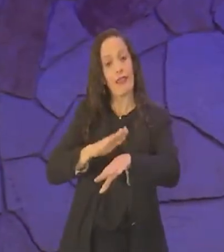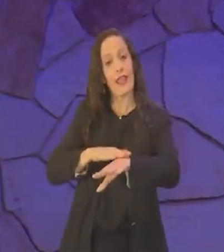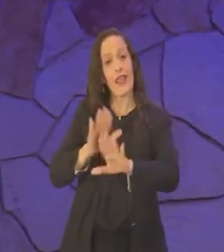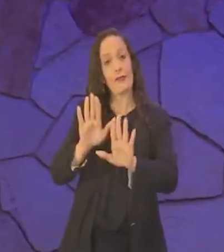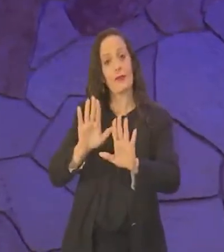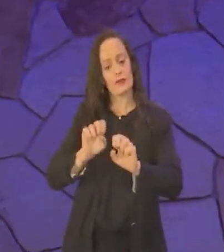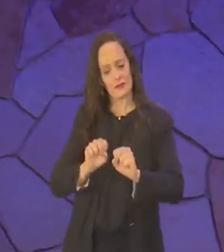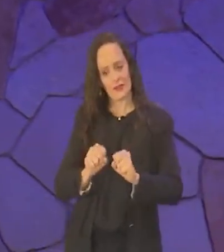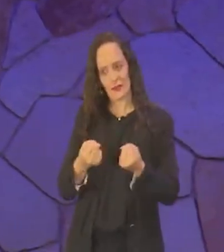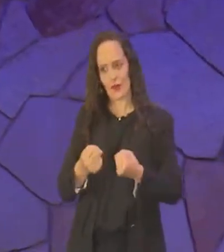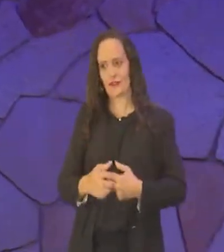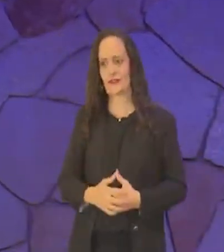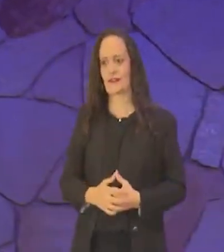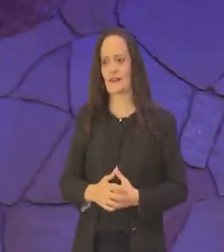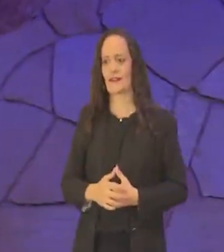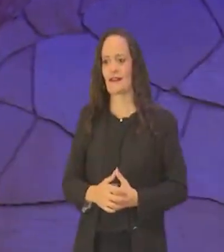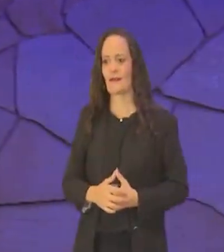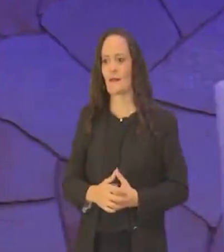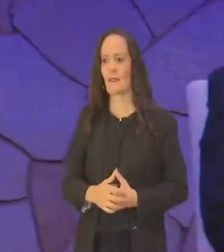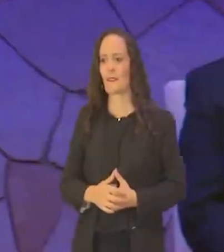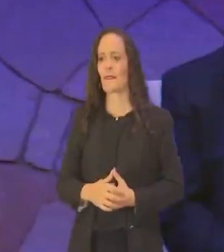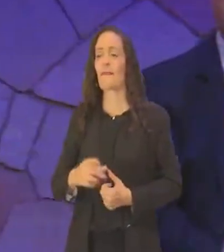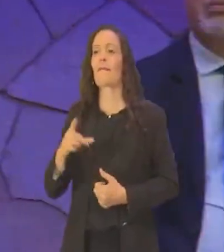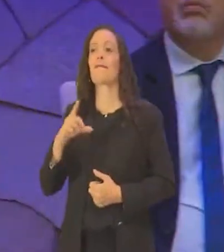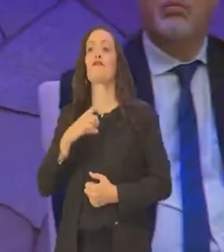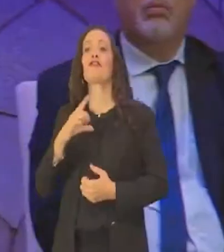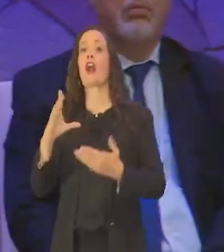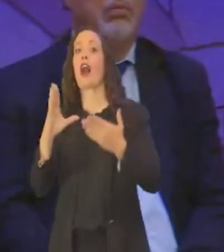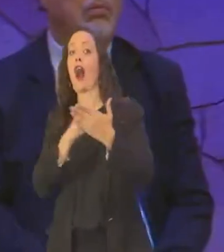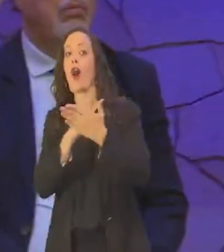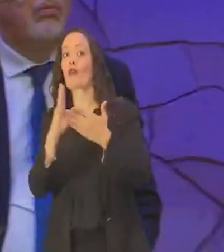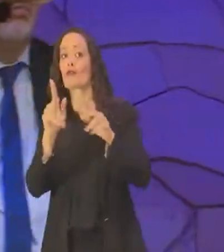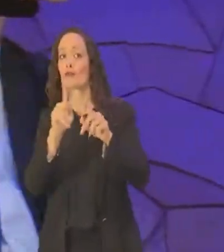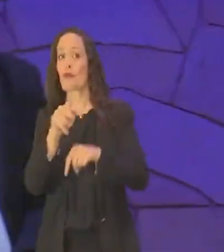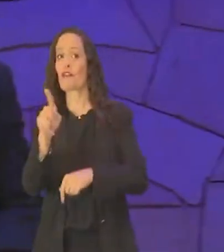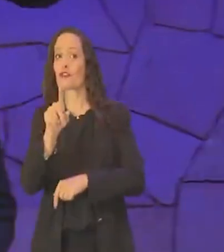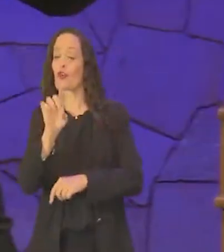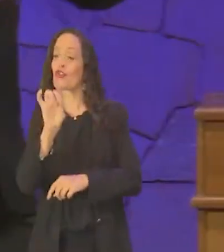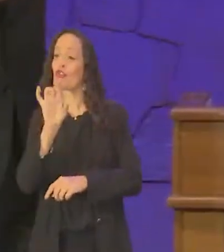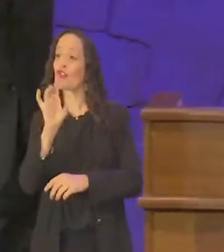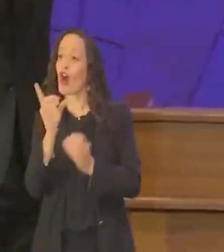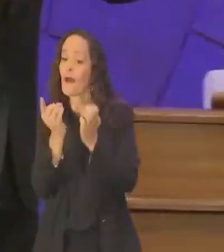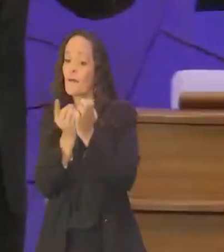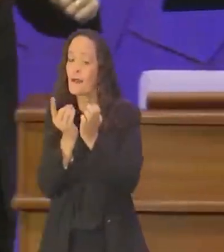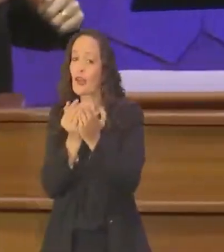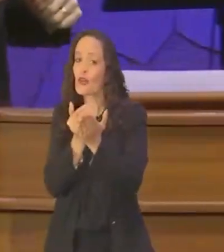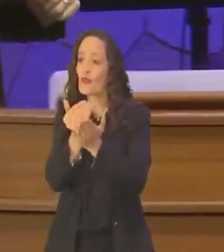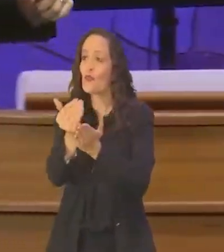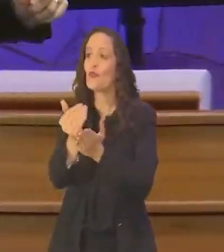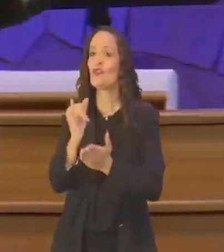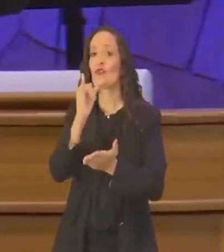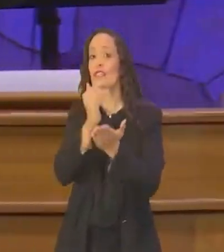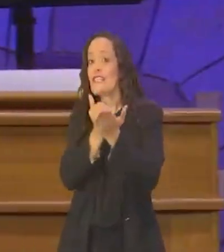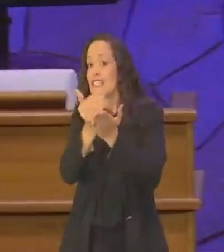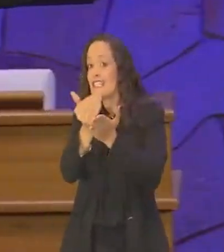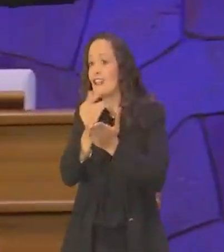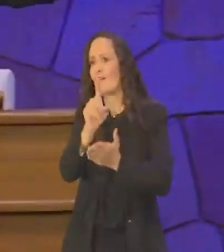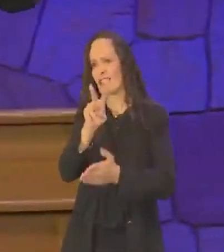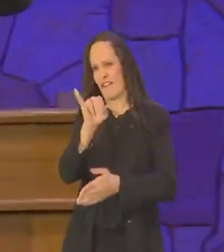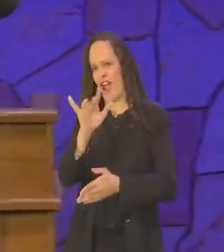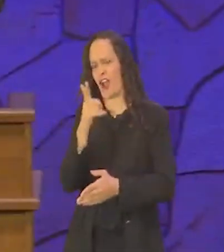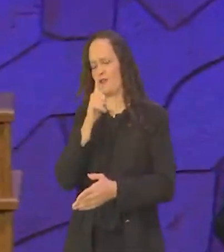fazer um spoiler: muitos professores deram apenas introdução hoje. E certamente na aula que vem eles vão fazer uma retrospectiva e você vai